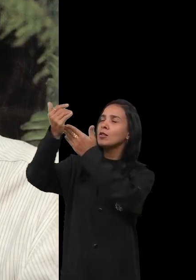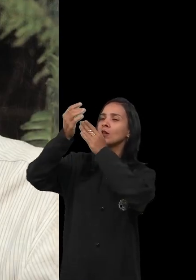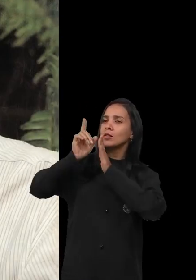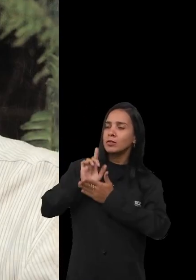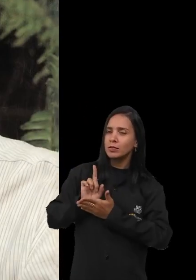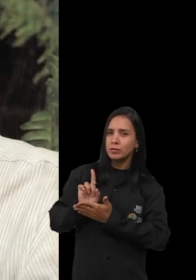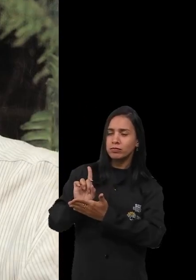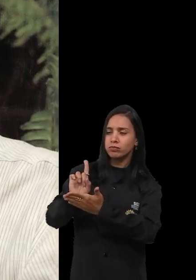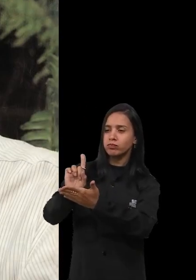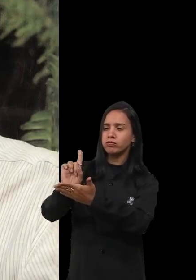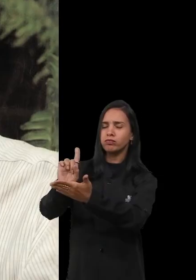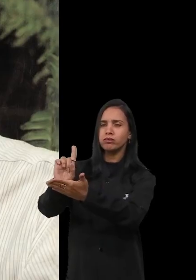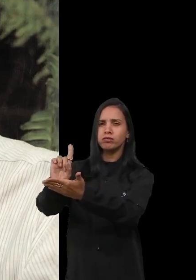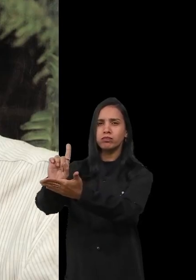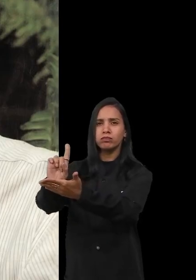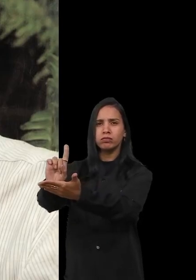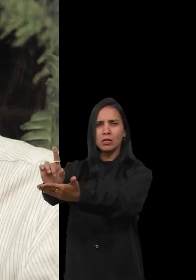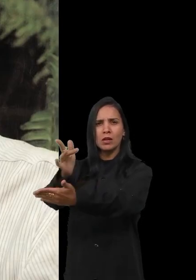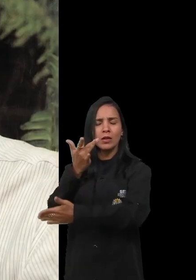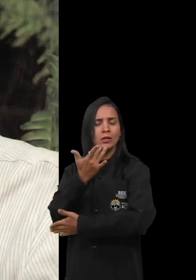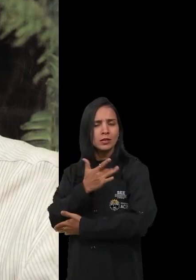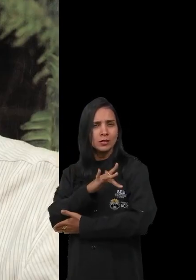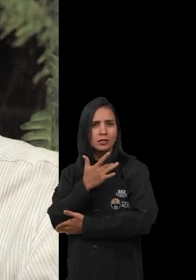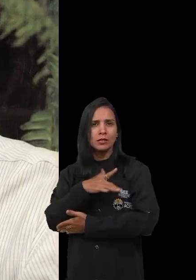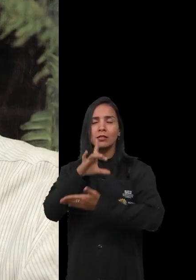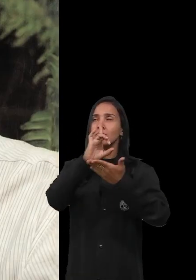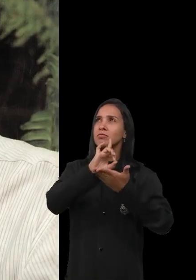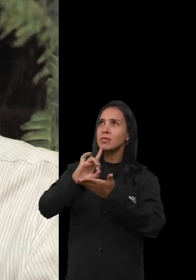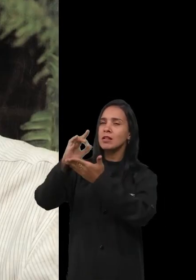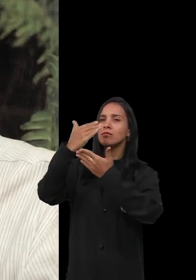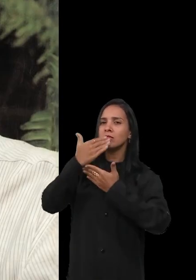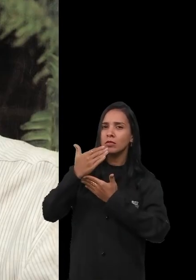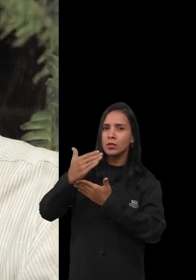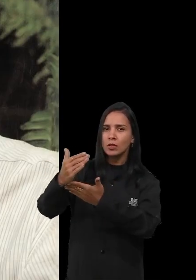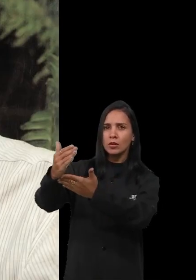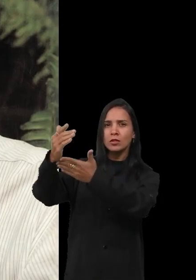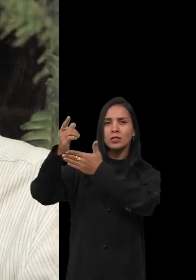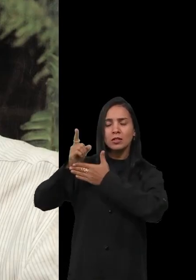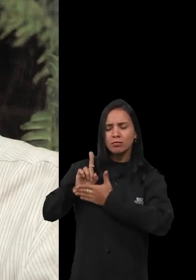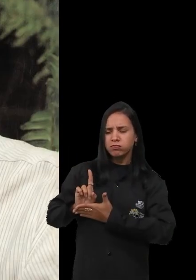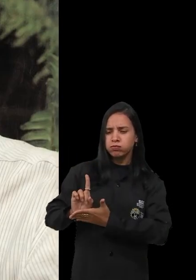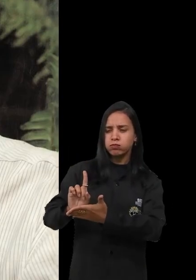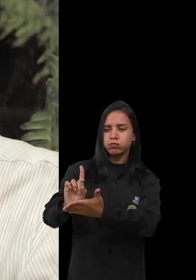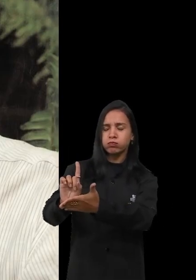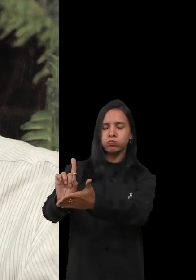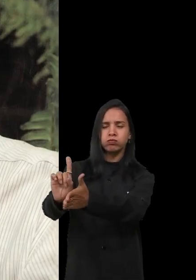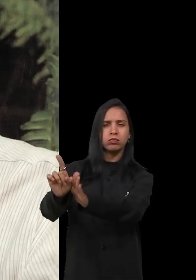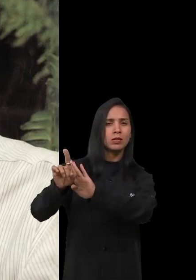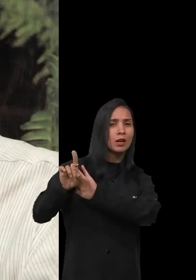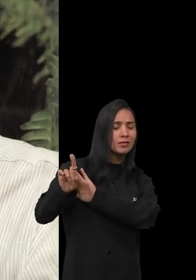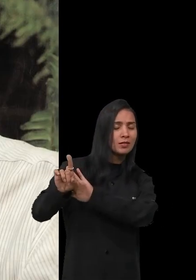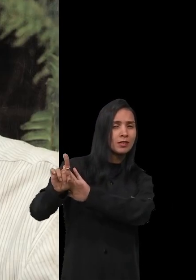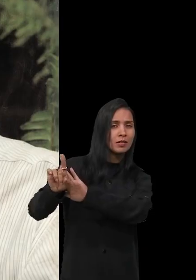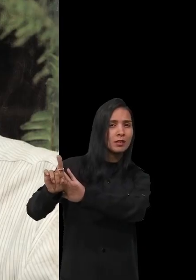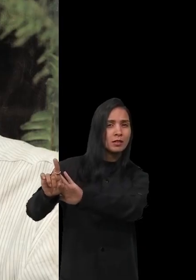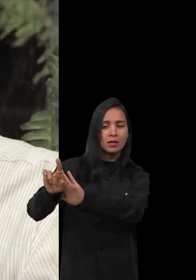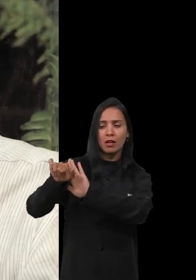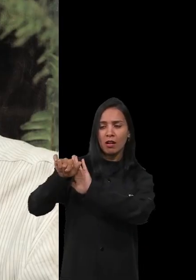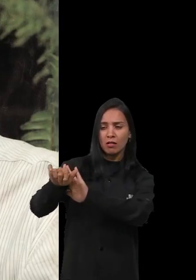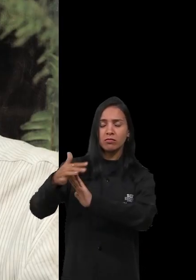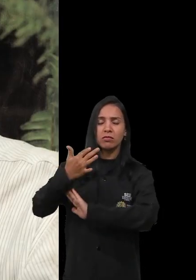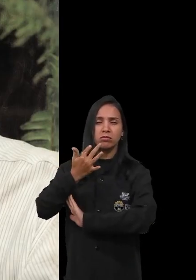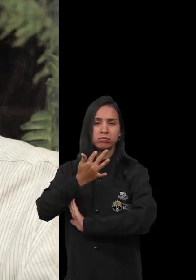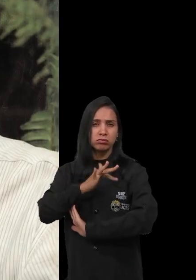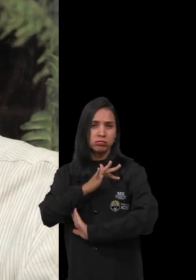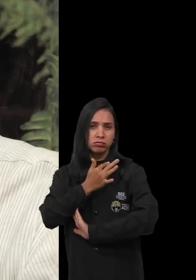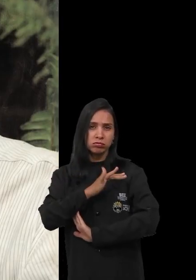esse cálice. Pai, afasta de mim esse cálice de vinho